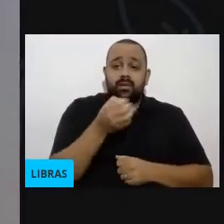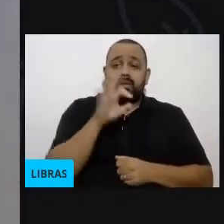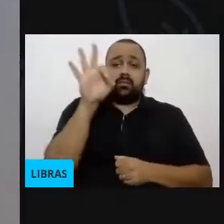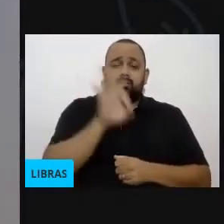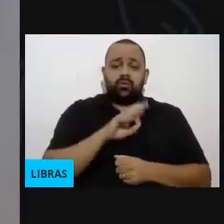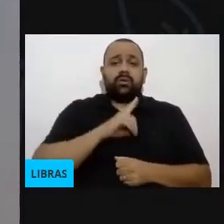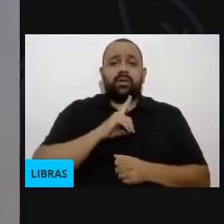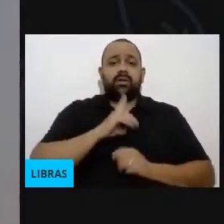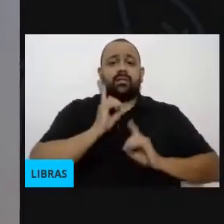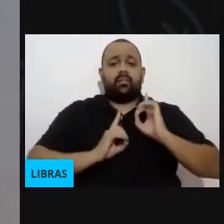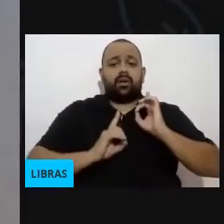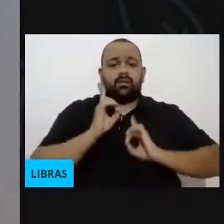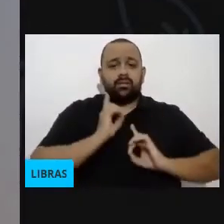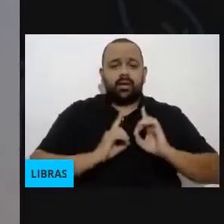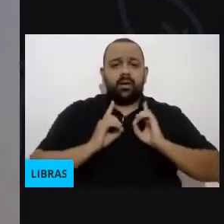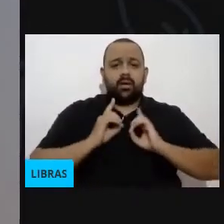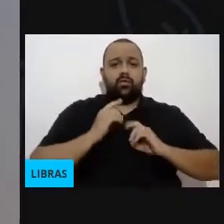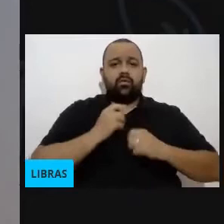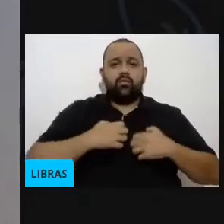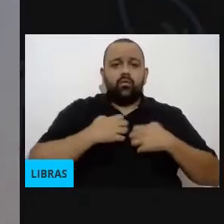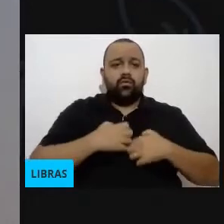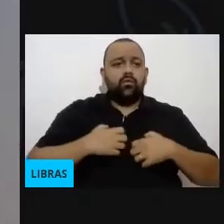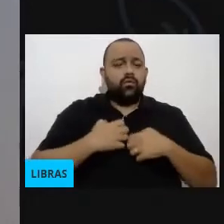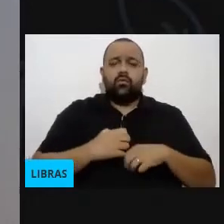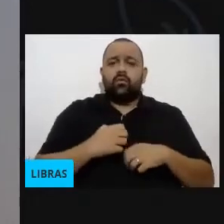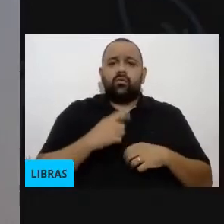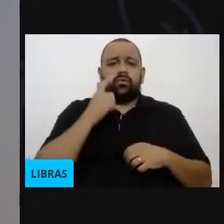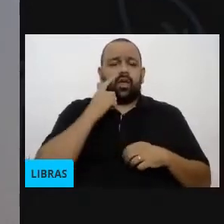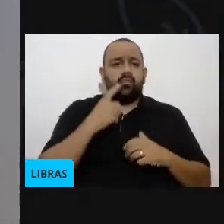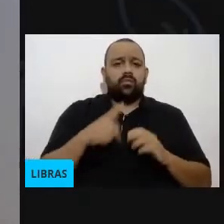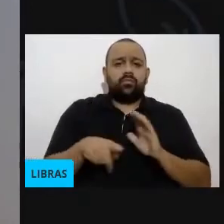depressivo, ansiedade e fenômenos de estresse.